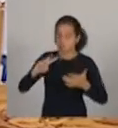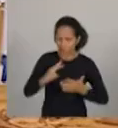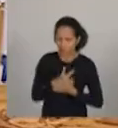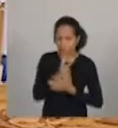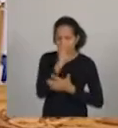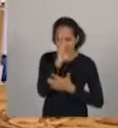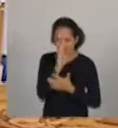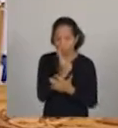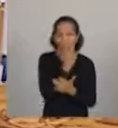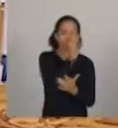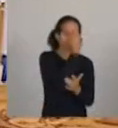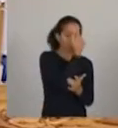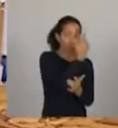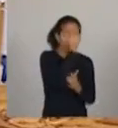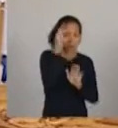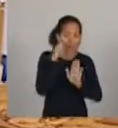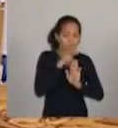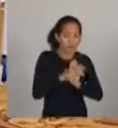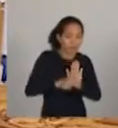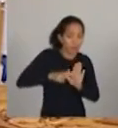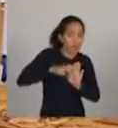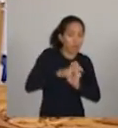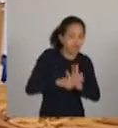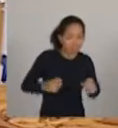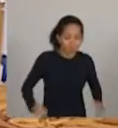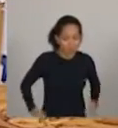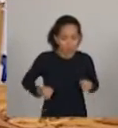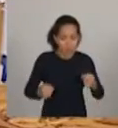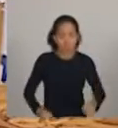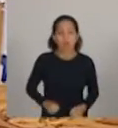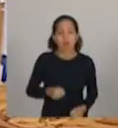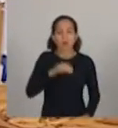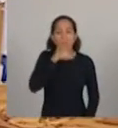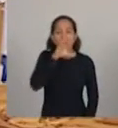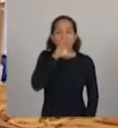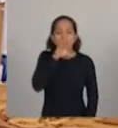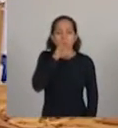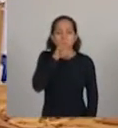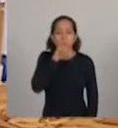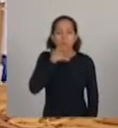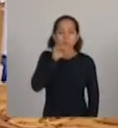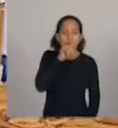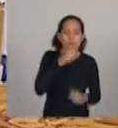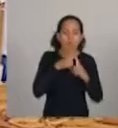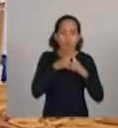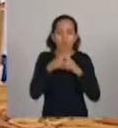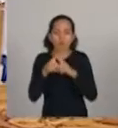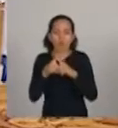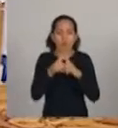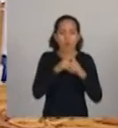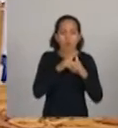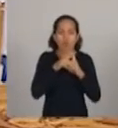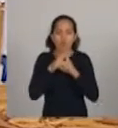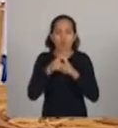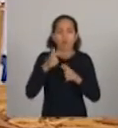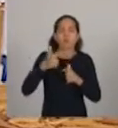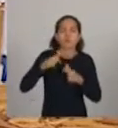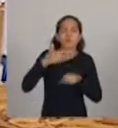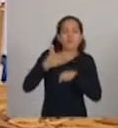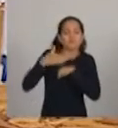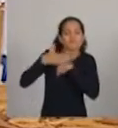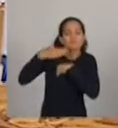tem muita gente andando na cadeira de rodas, tem gente que alterou a fala, alterou a voz, e é preciso que nós